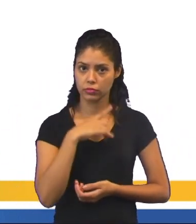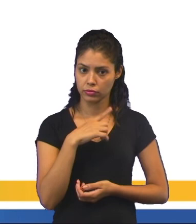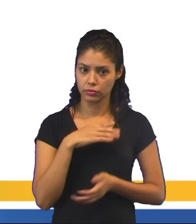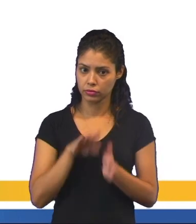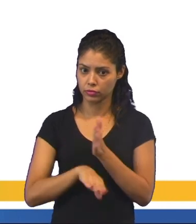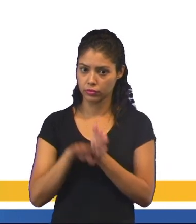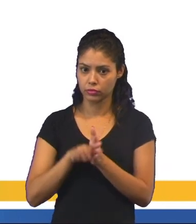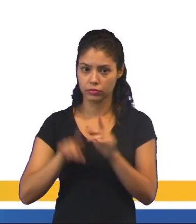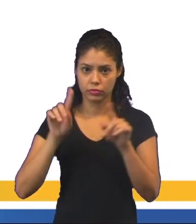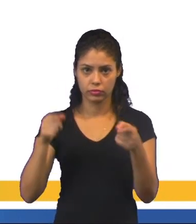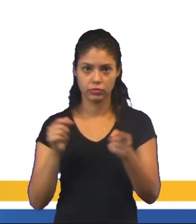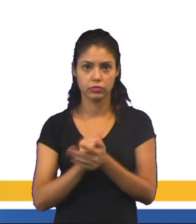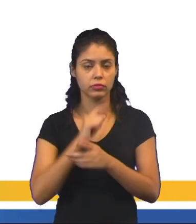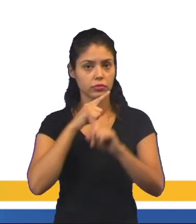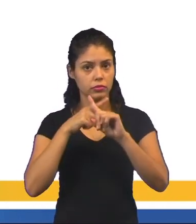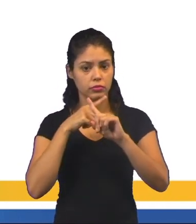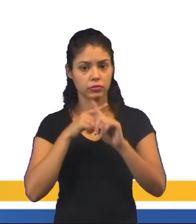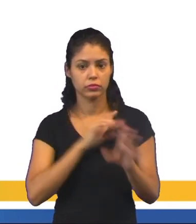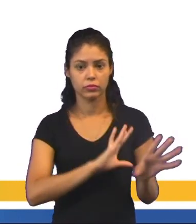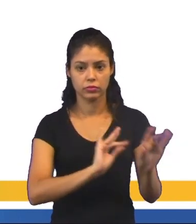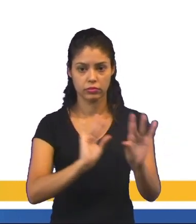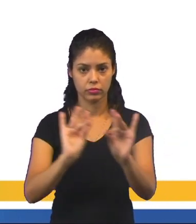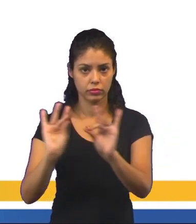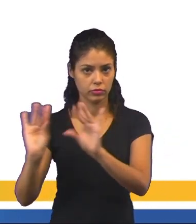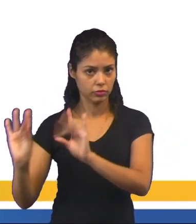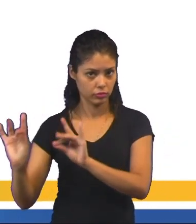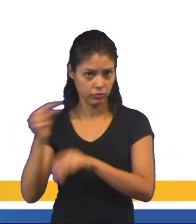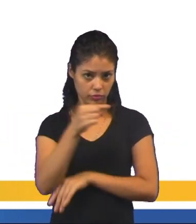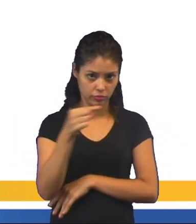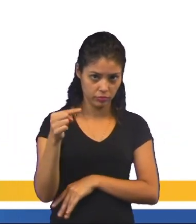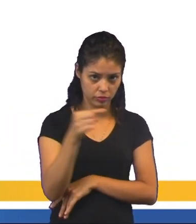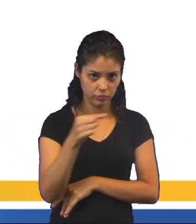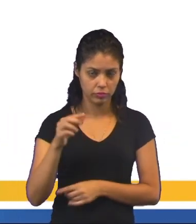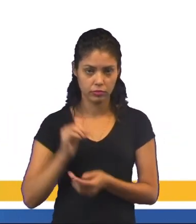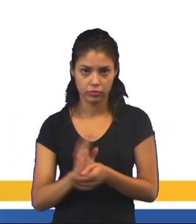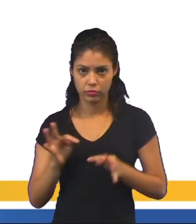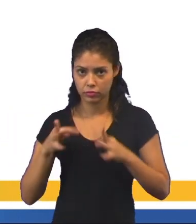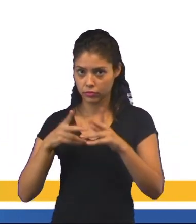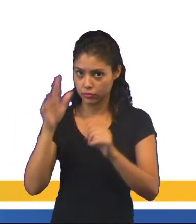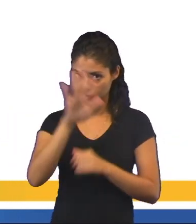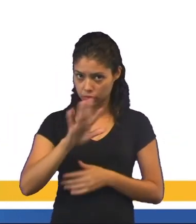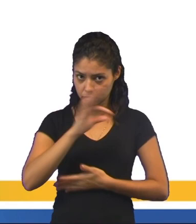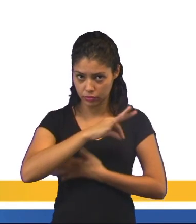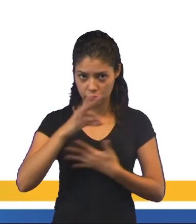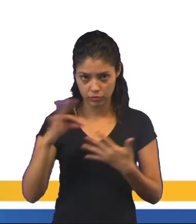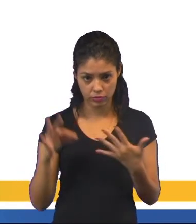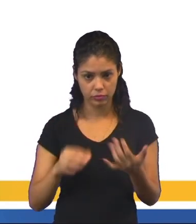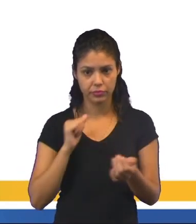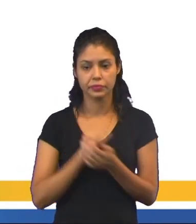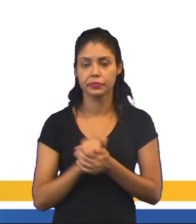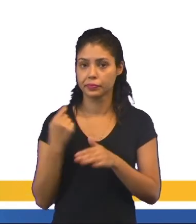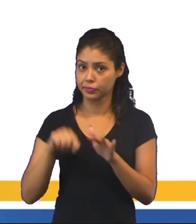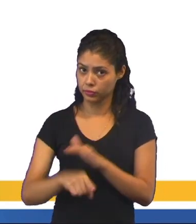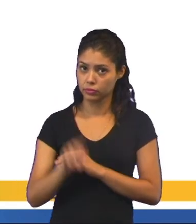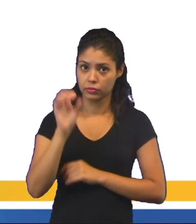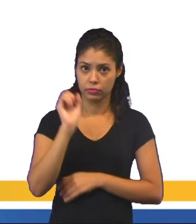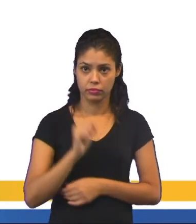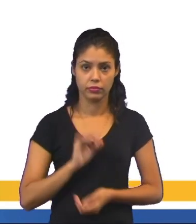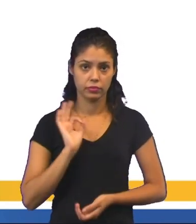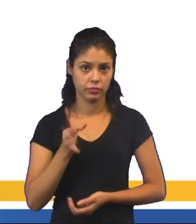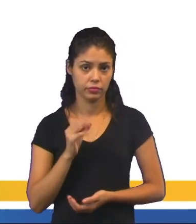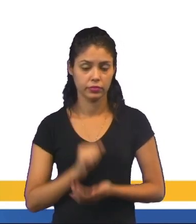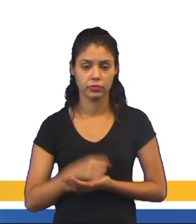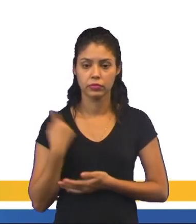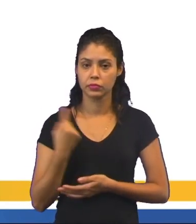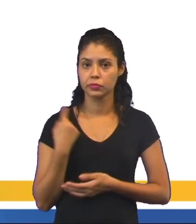que eliminar o parênteses, eu vou multiplicar a negação, tá? Por todos os elementos que estão lá dentro.